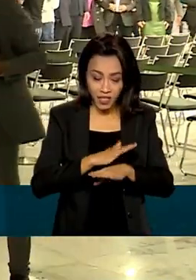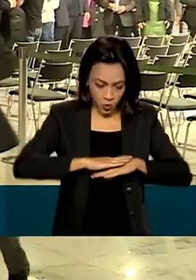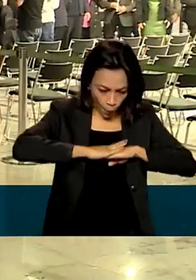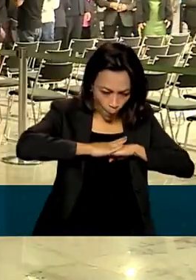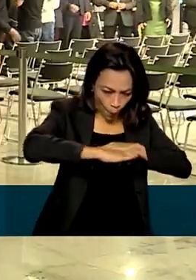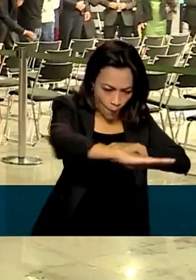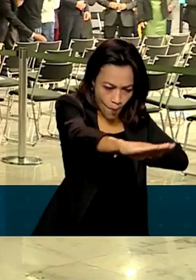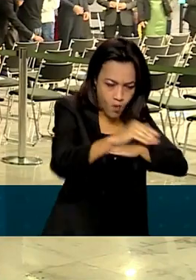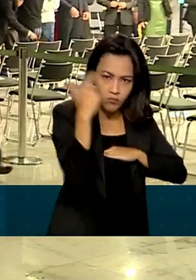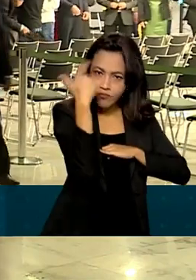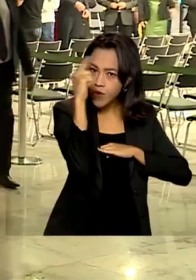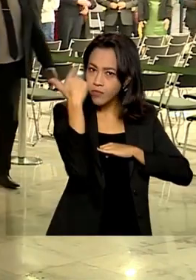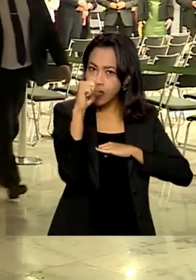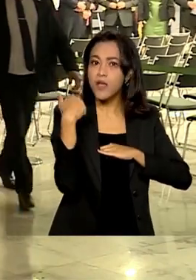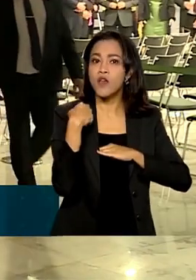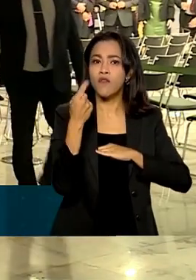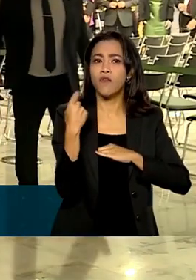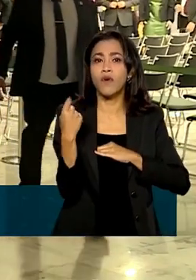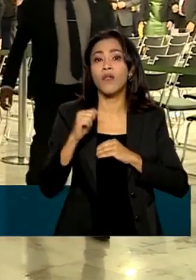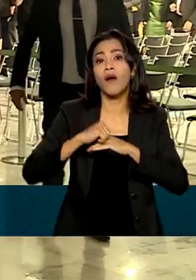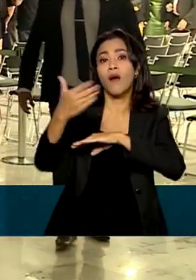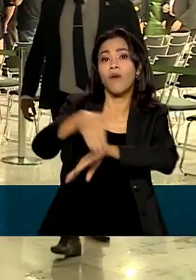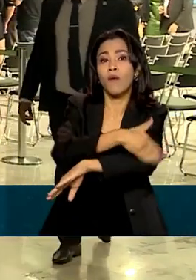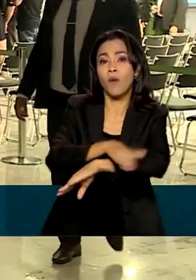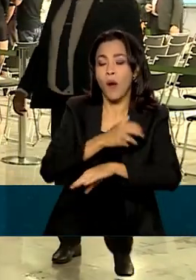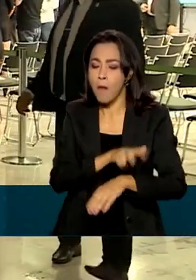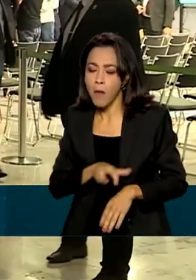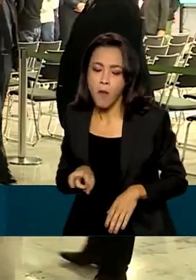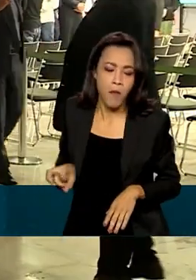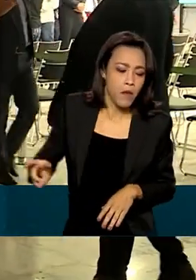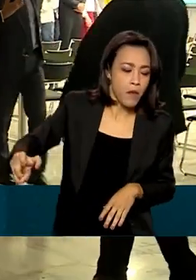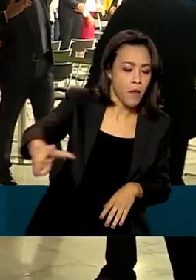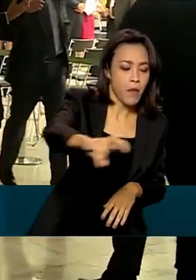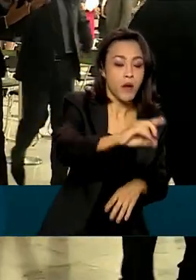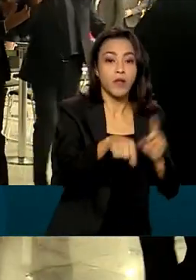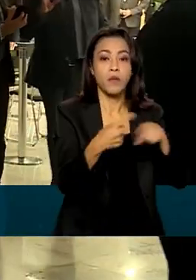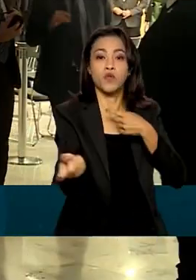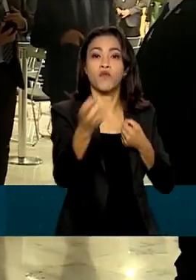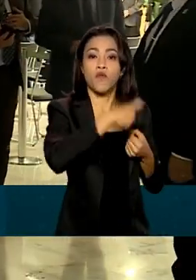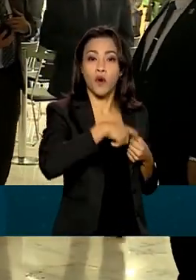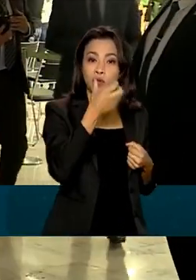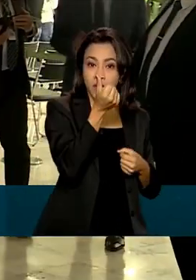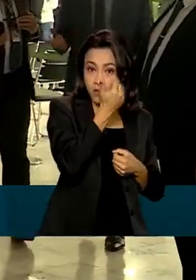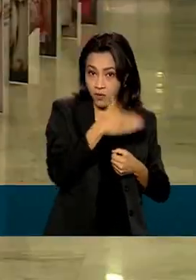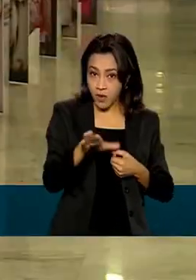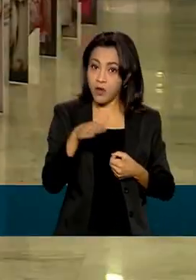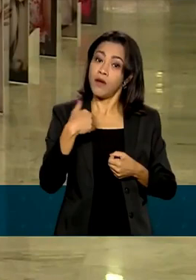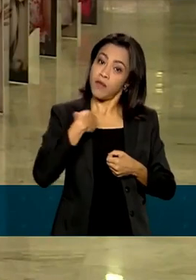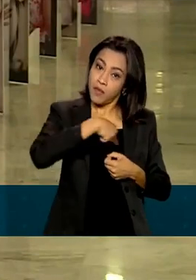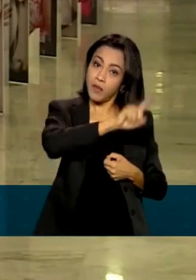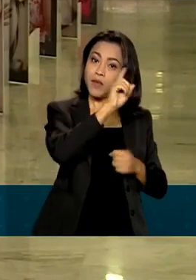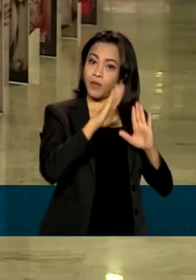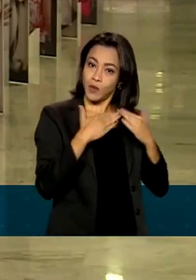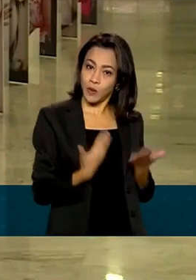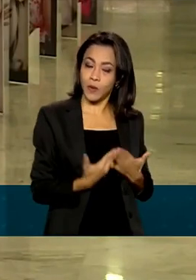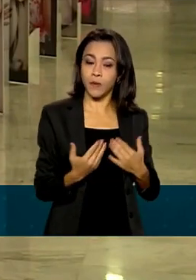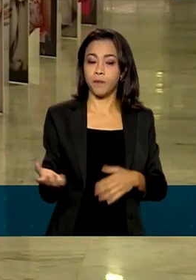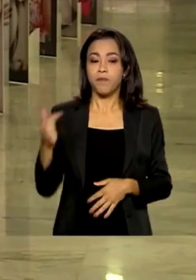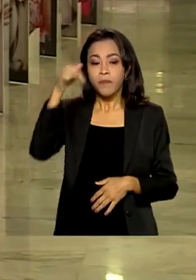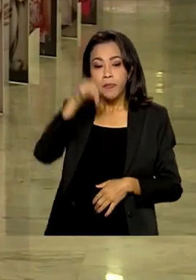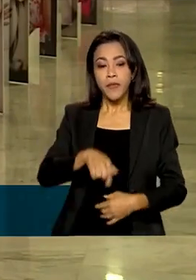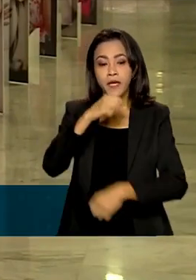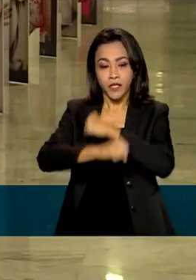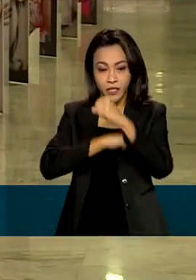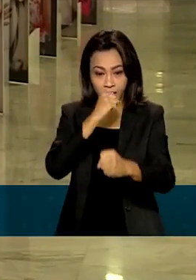treinar na praça lá e retorno às 6h30. Para tomar banho, para ir para a escola. Neste ano, o Brasil enviou